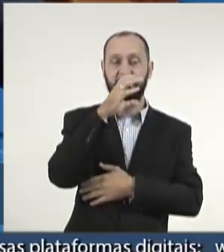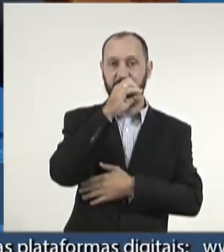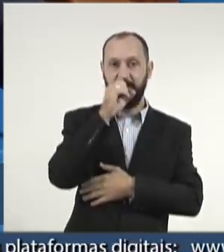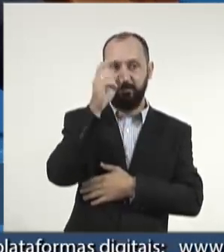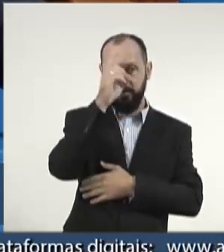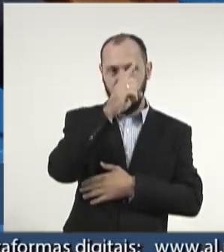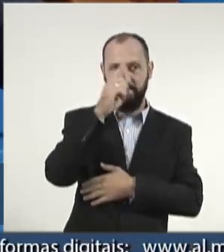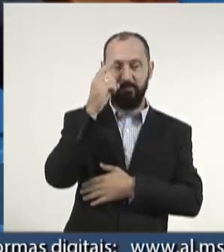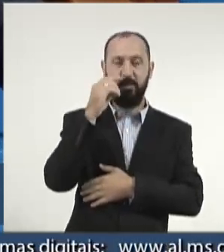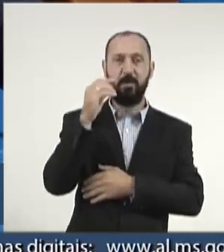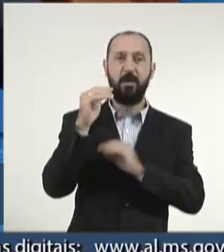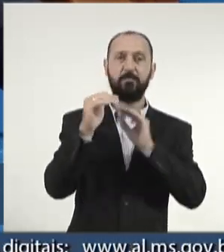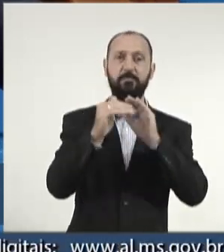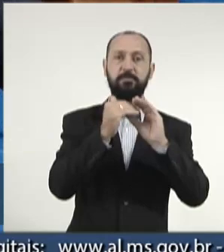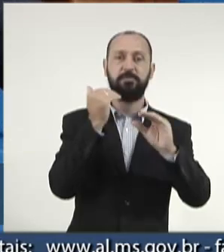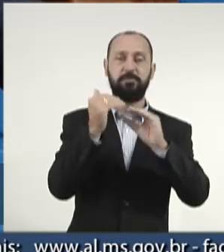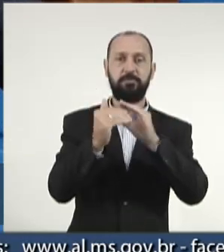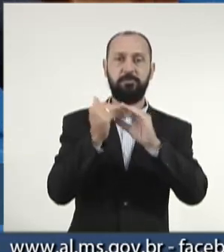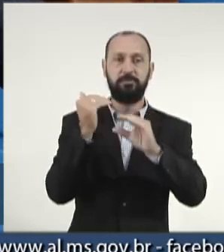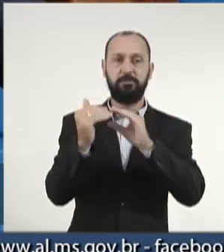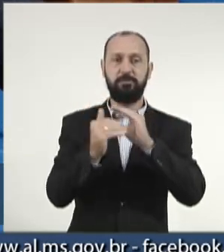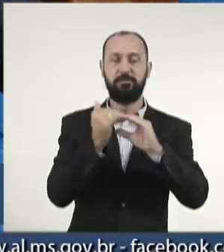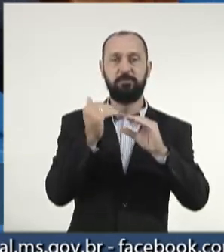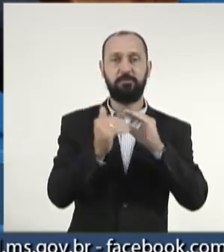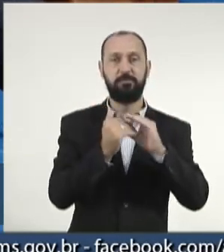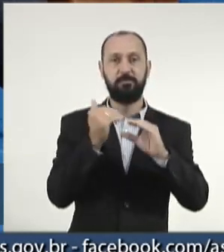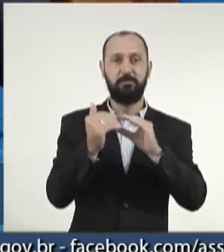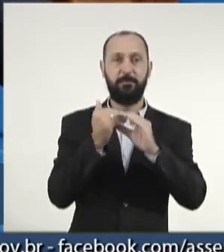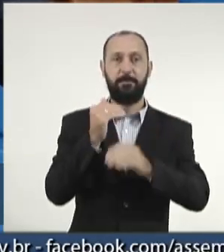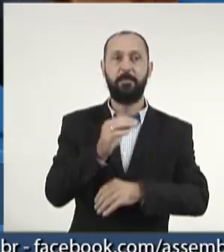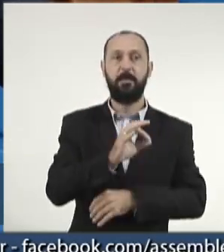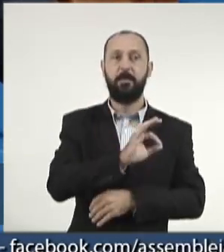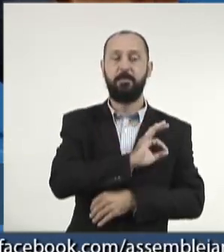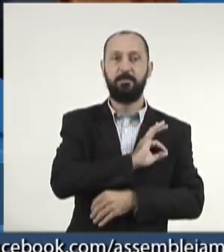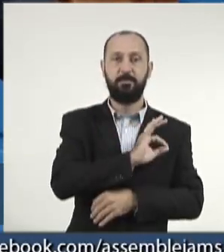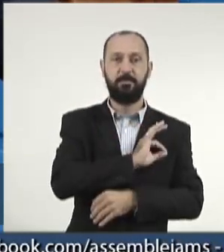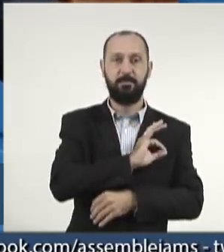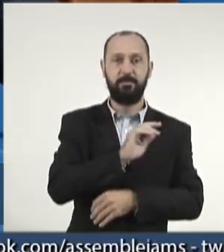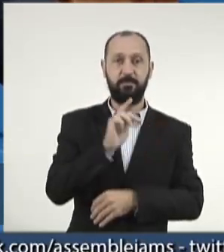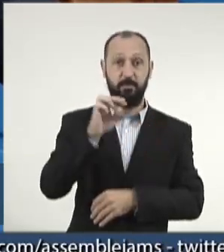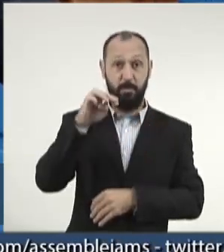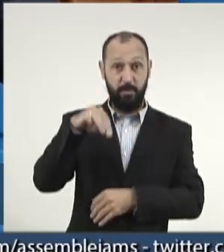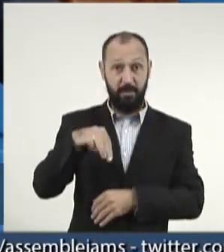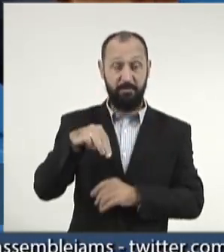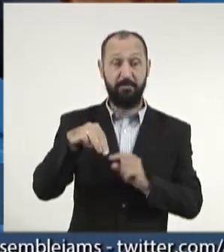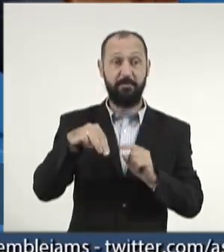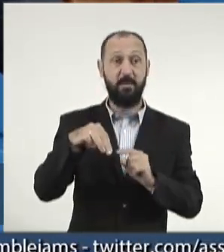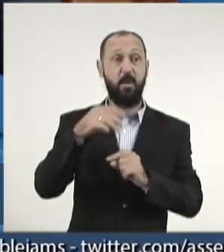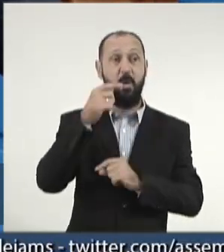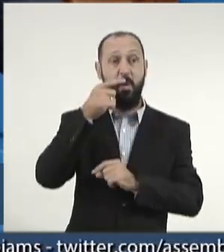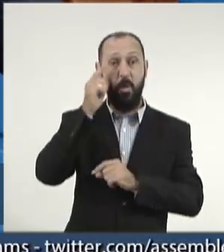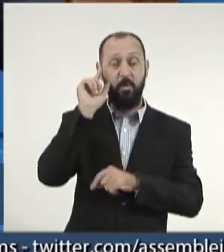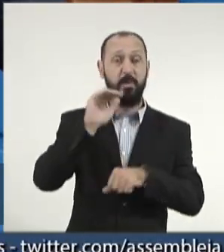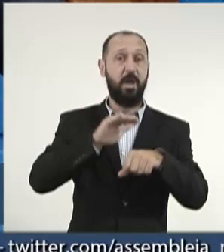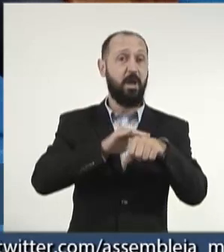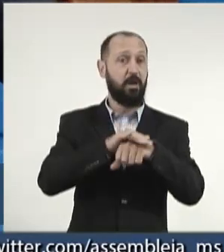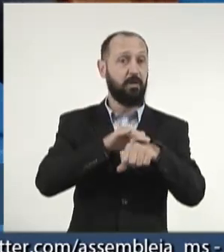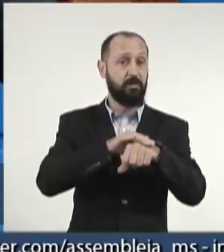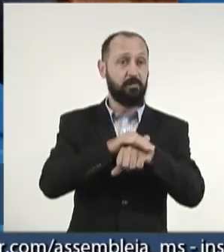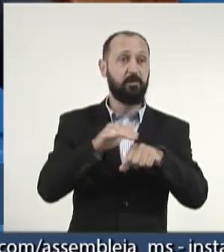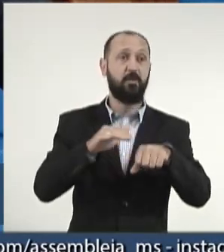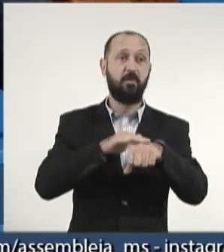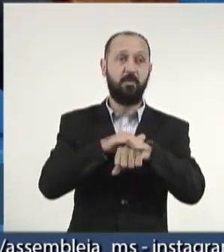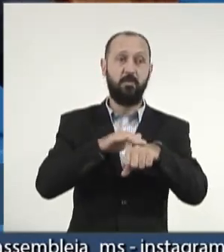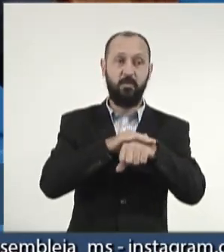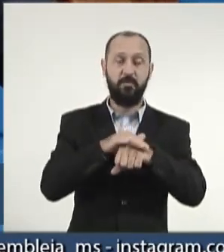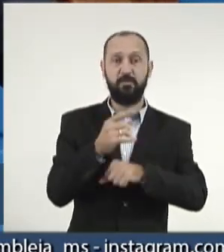recebi muitas mensagens de policiais militares. Ontem à noite mesmo